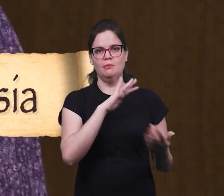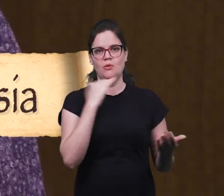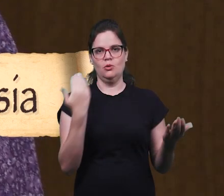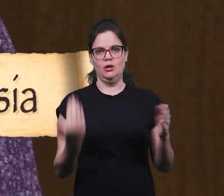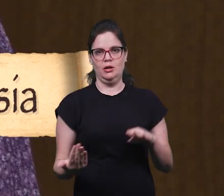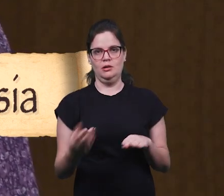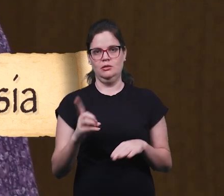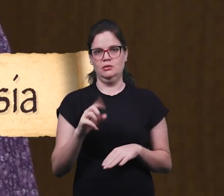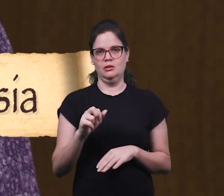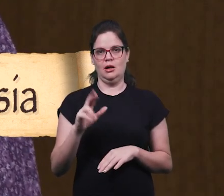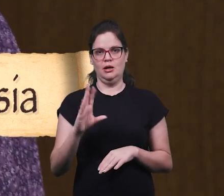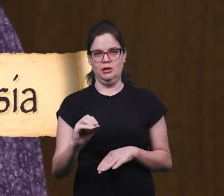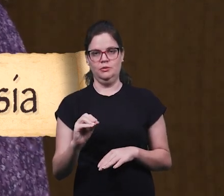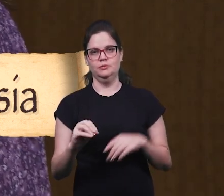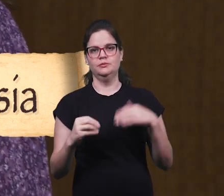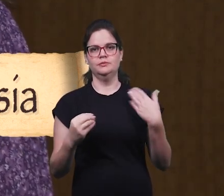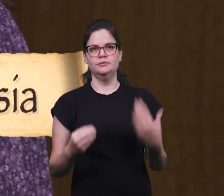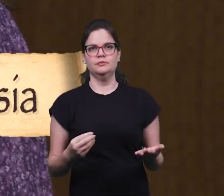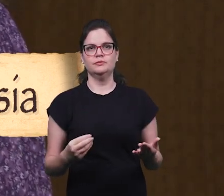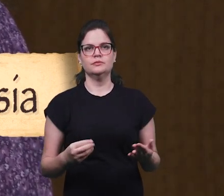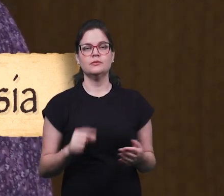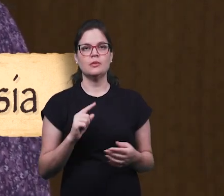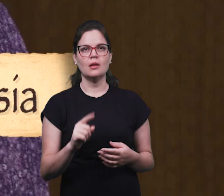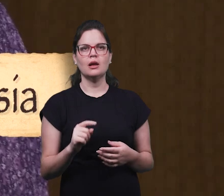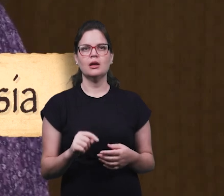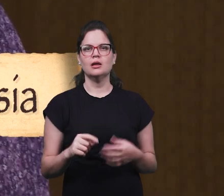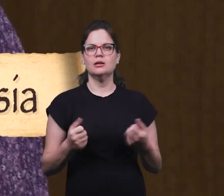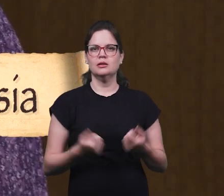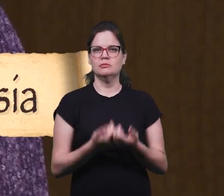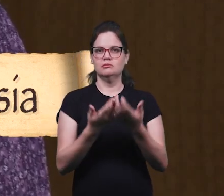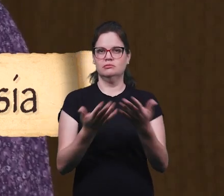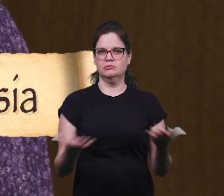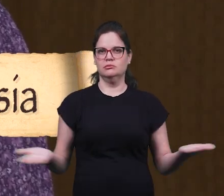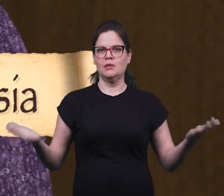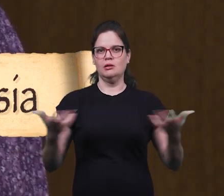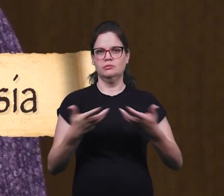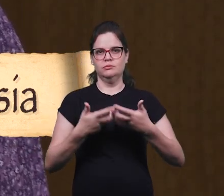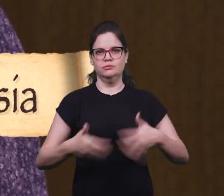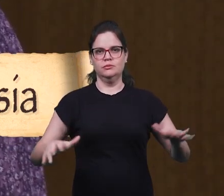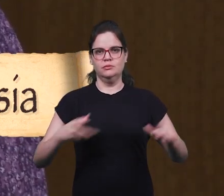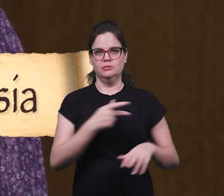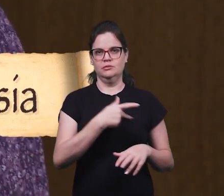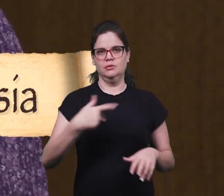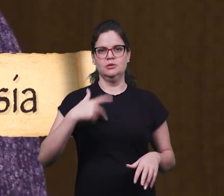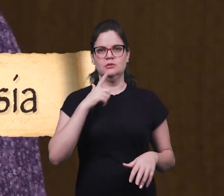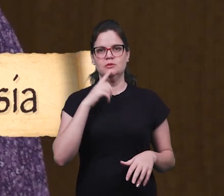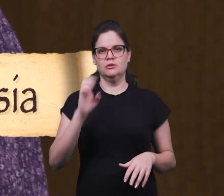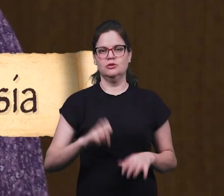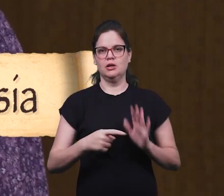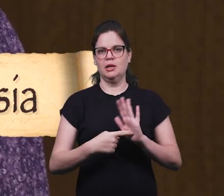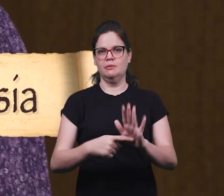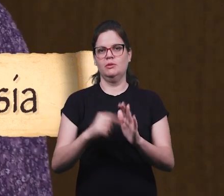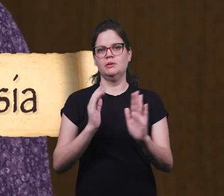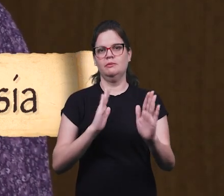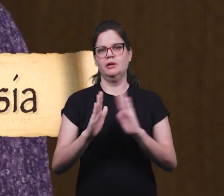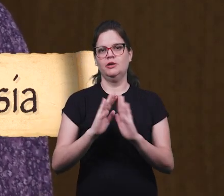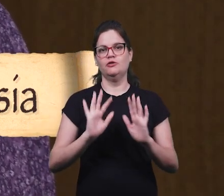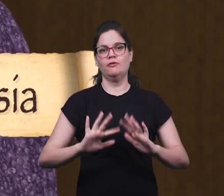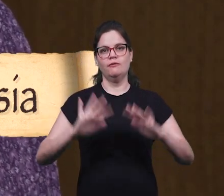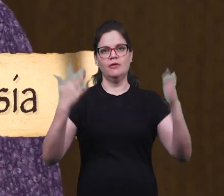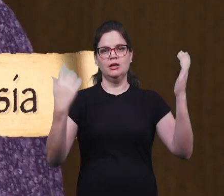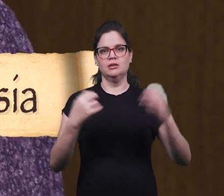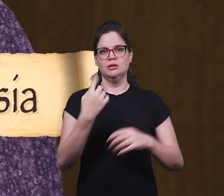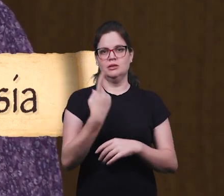Então, no terceiro ano do reinado, ele dá esse banquete, inclusive o pastor Luiz Eugênio menciona, 180 dias,